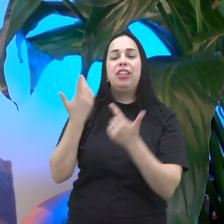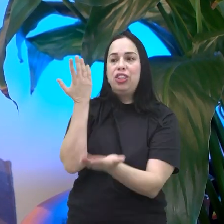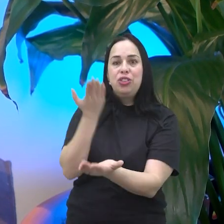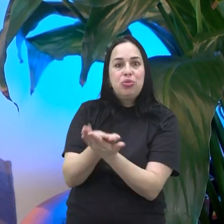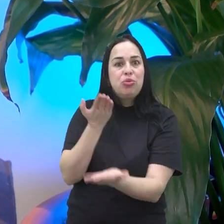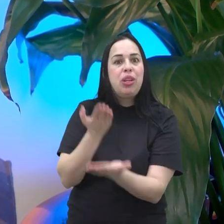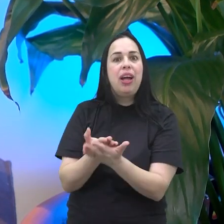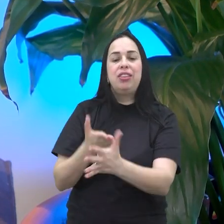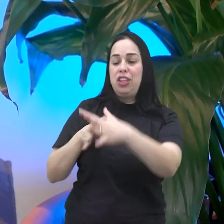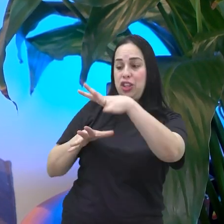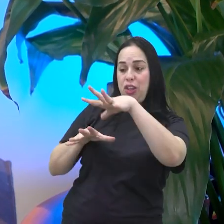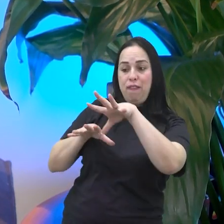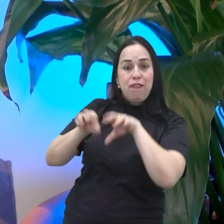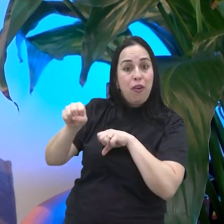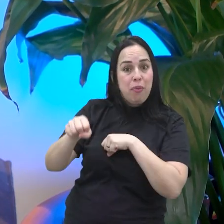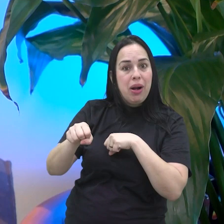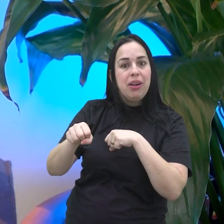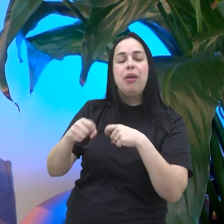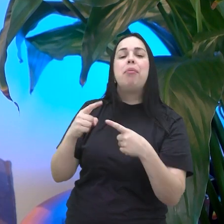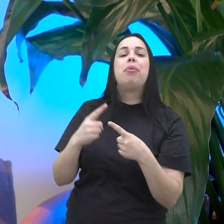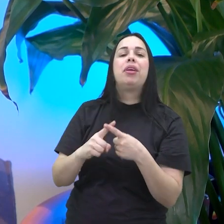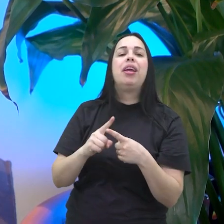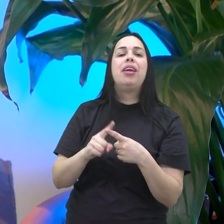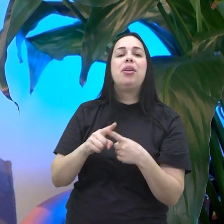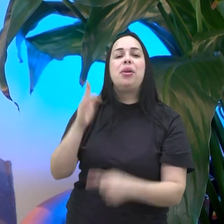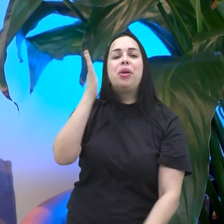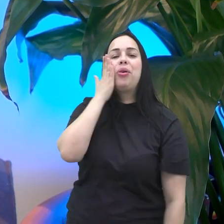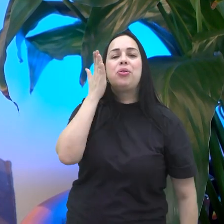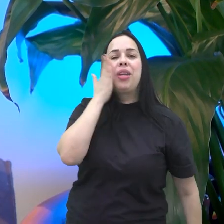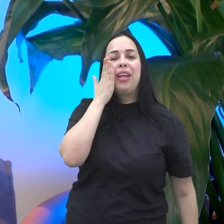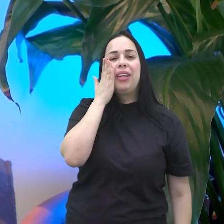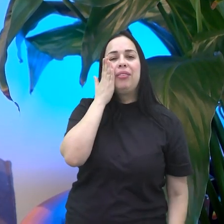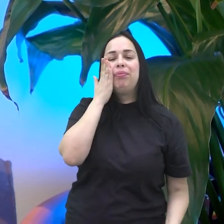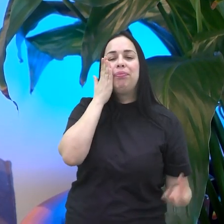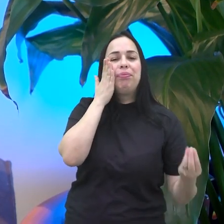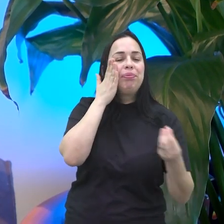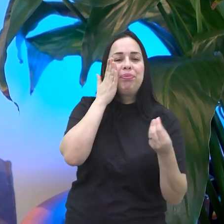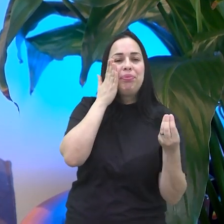para a faculdade, de estudar, de terminar o curso, porque eu sei que